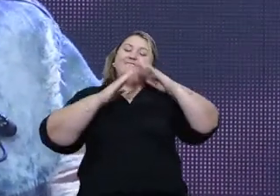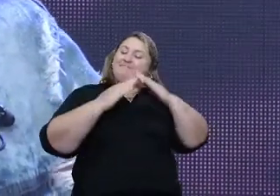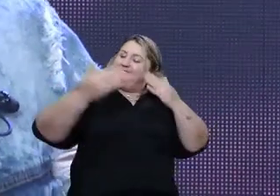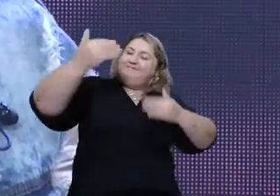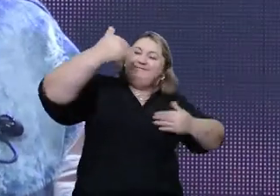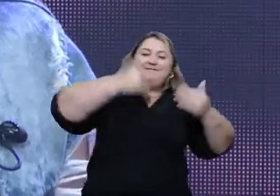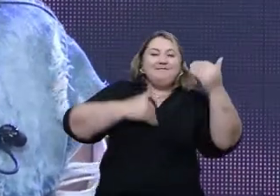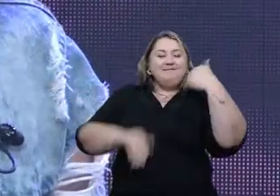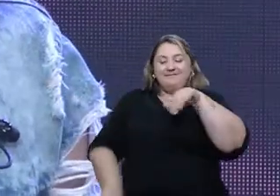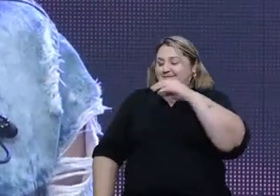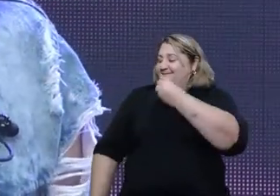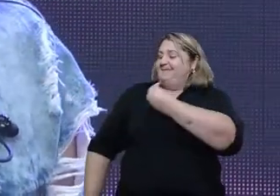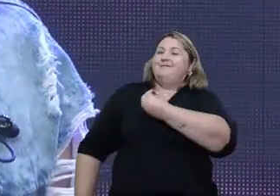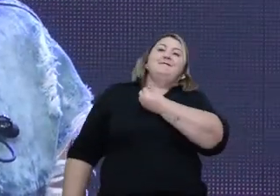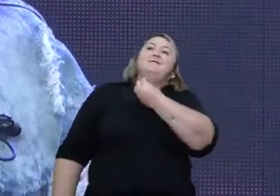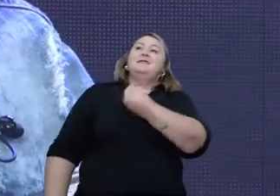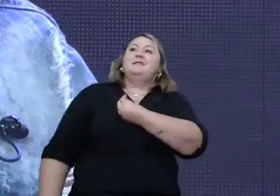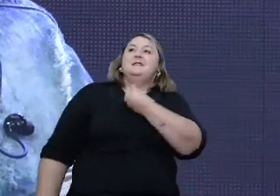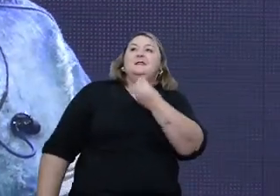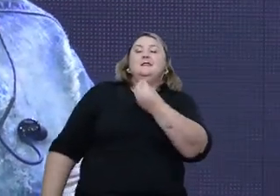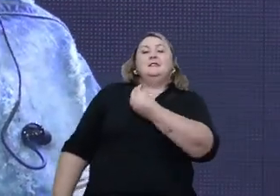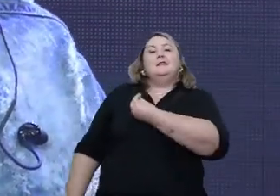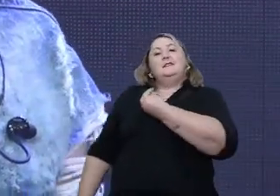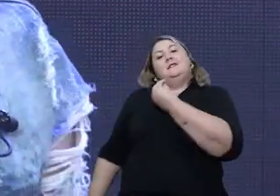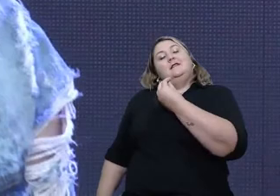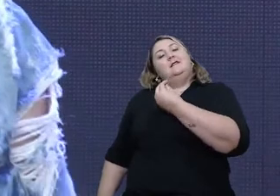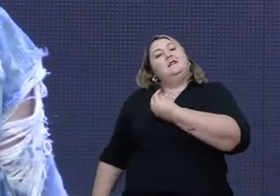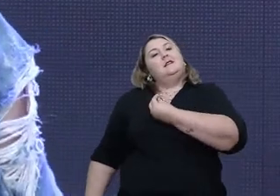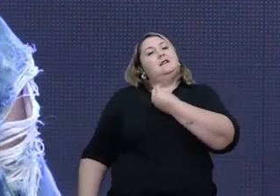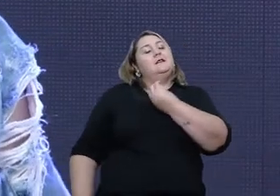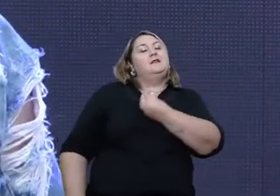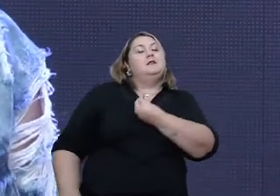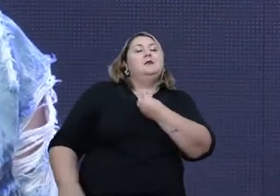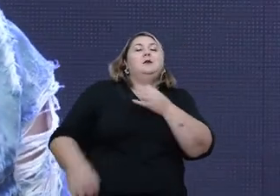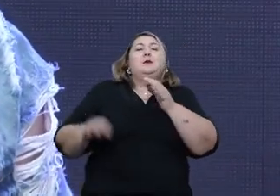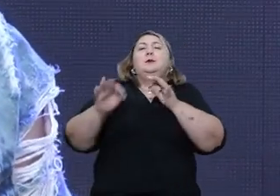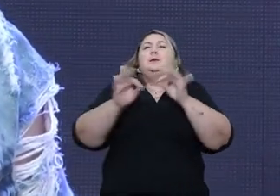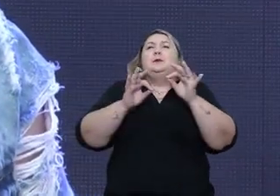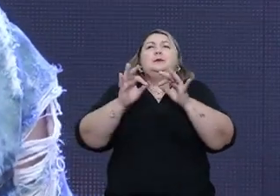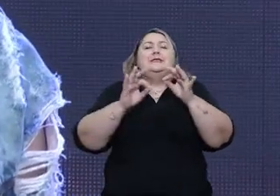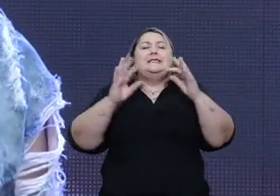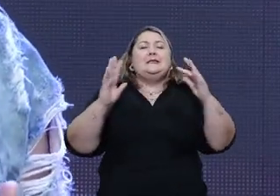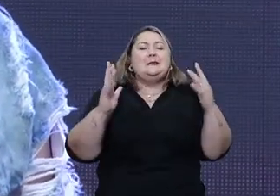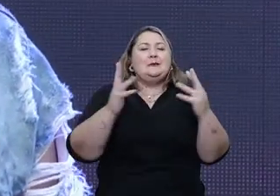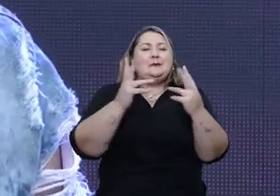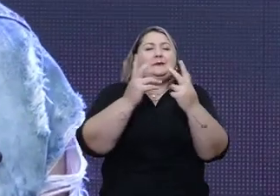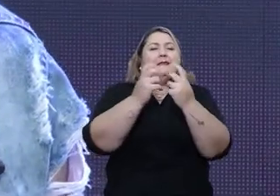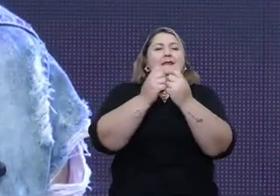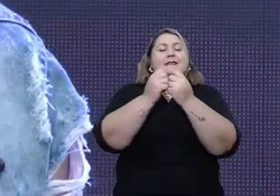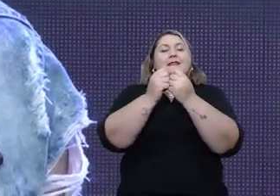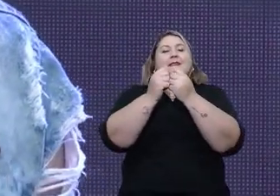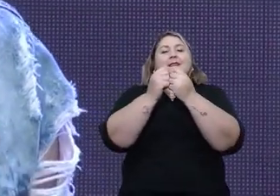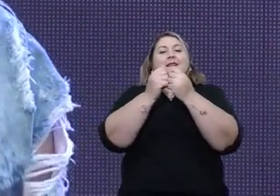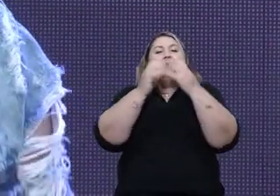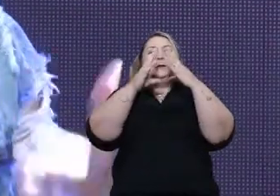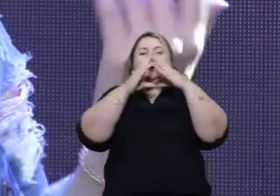casa, entra na minha vida. Mexe com minha